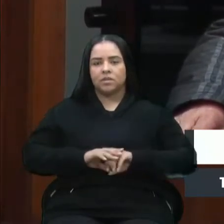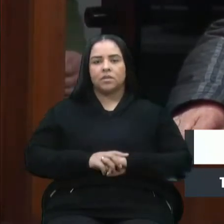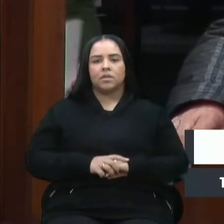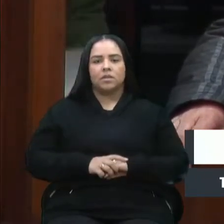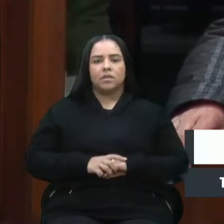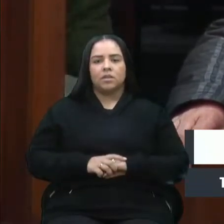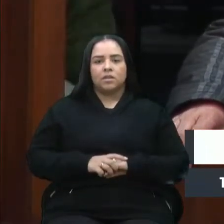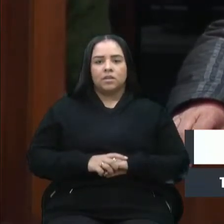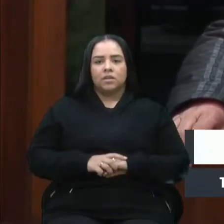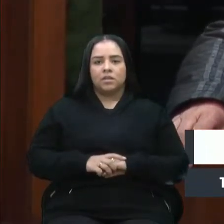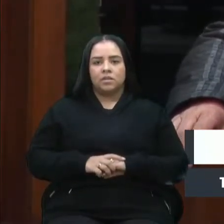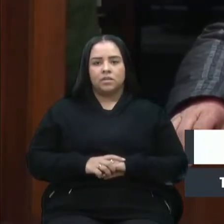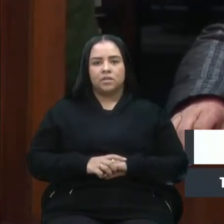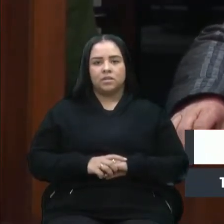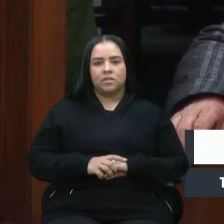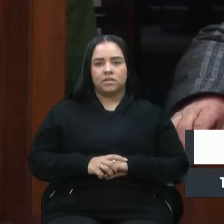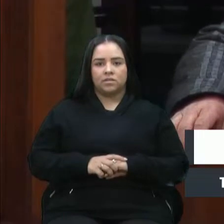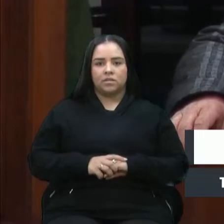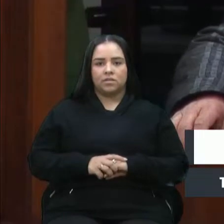patriota Declaração